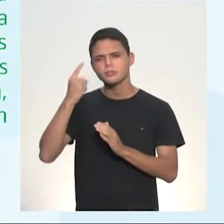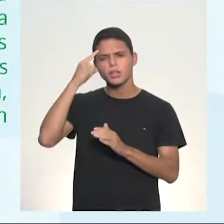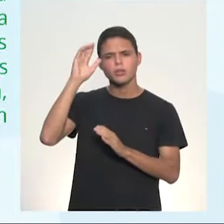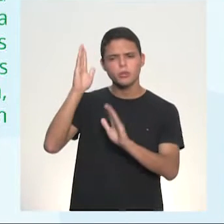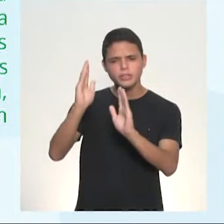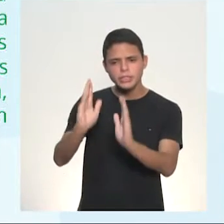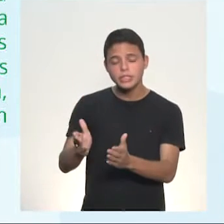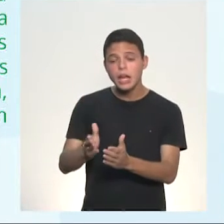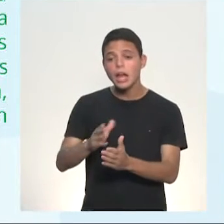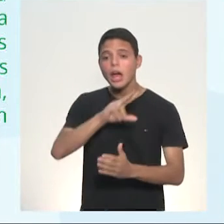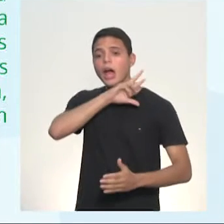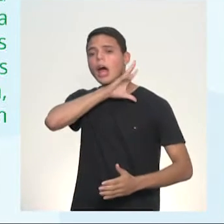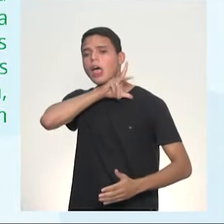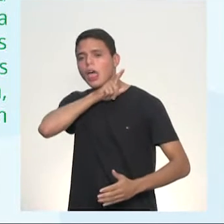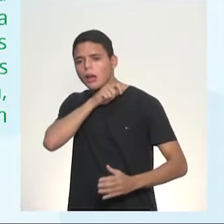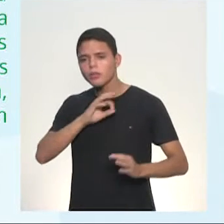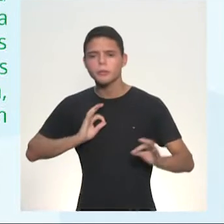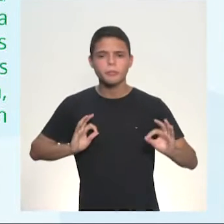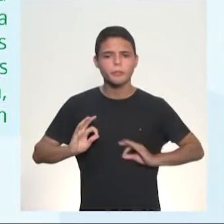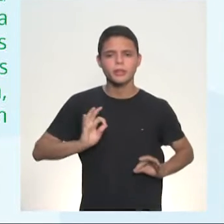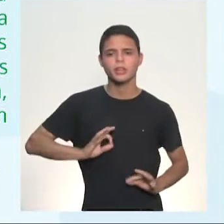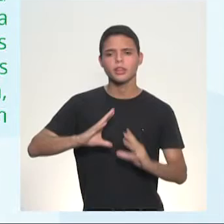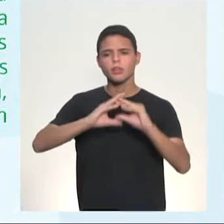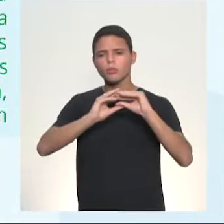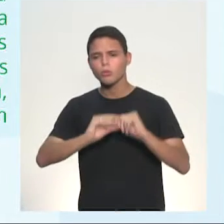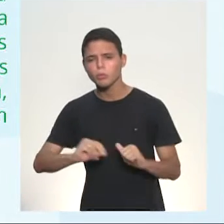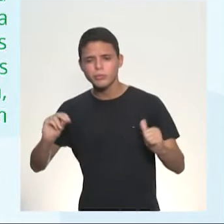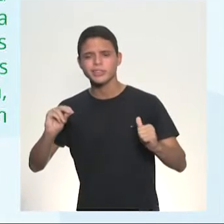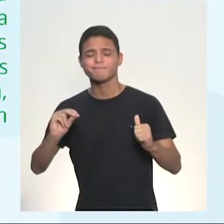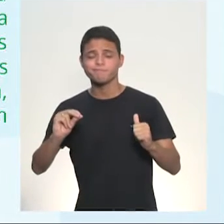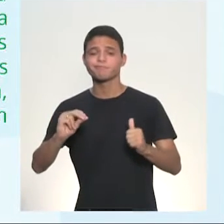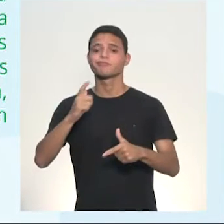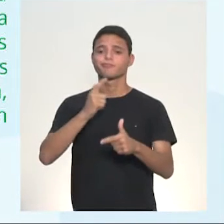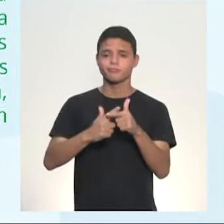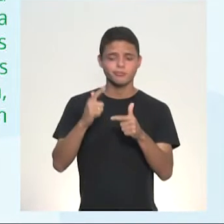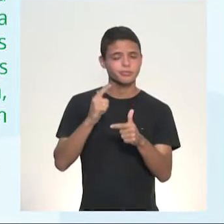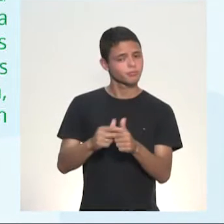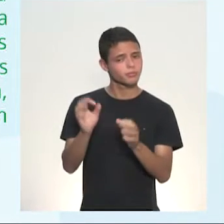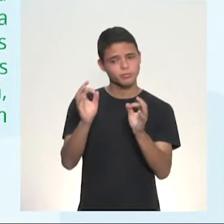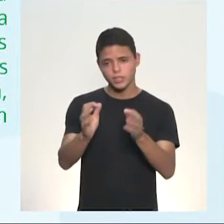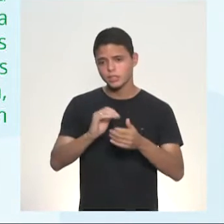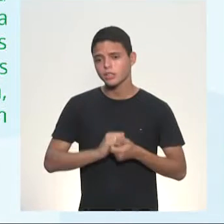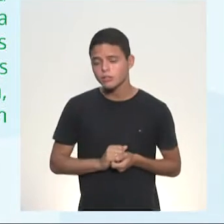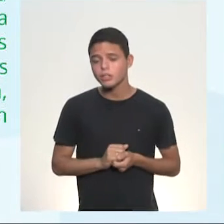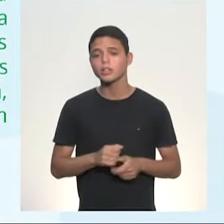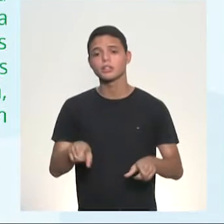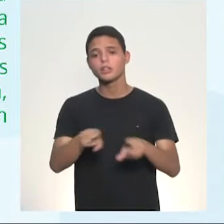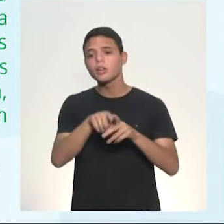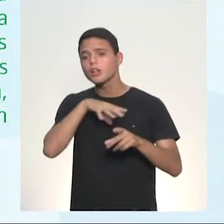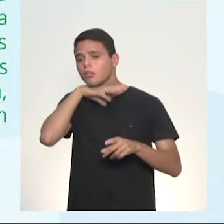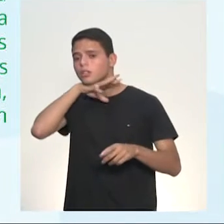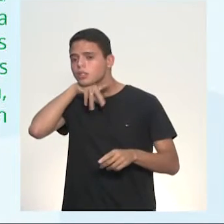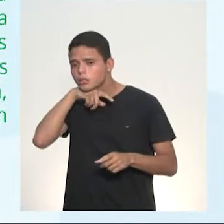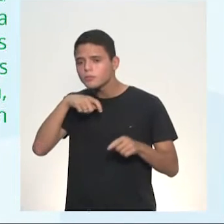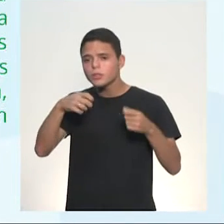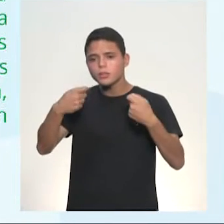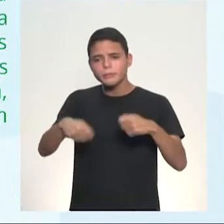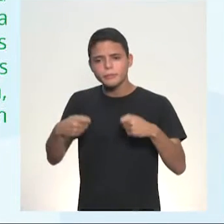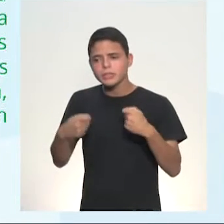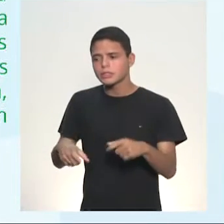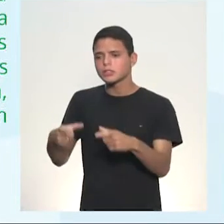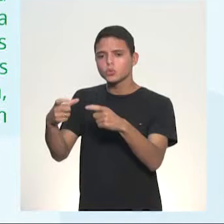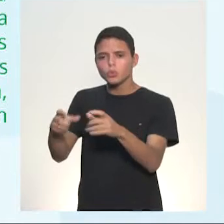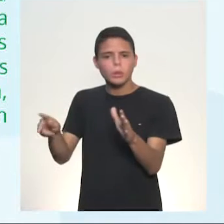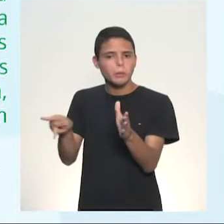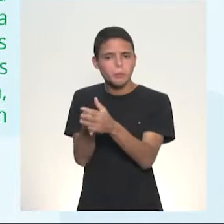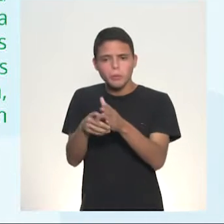seria um problema, né, nesse sentido. É um animal que exige extensas áreas preservadas para sobreviver e se reproduzir. Dessa forma, a onça